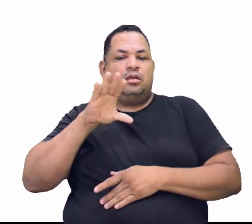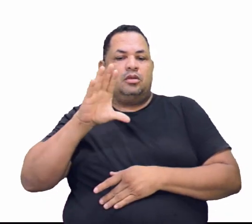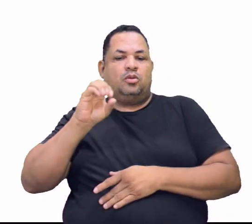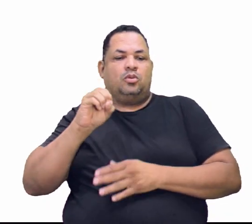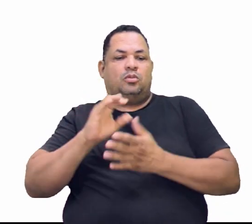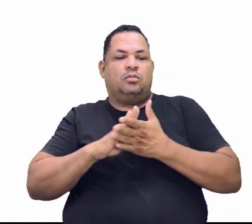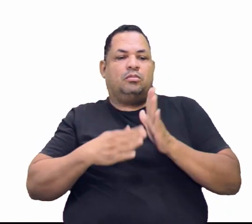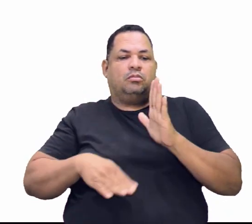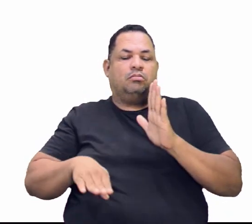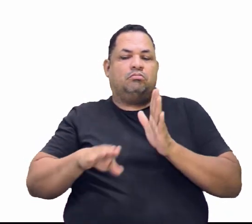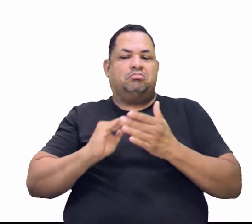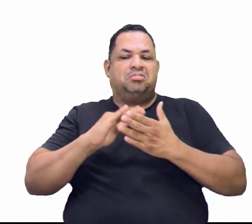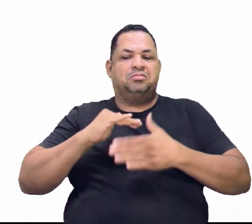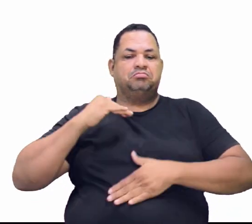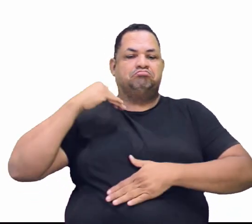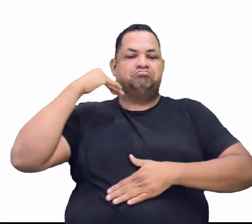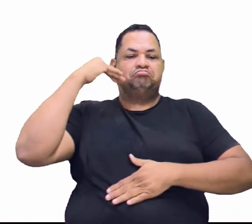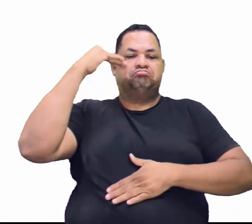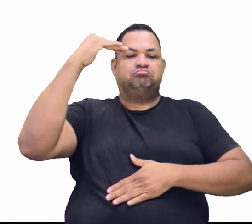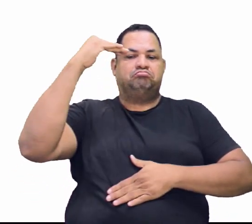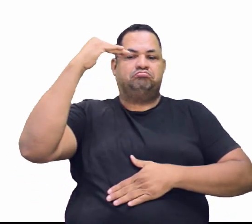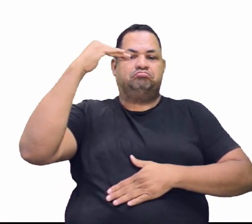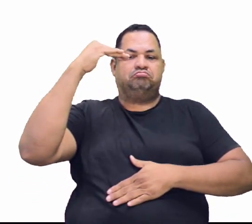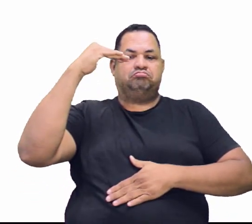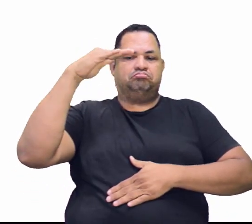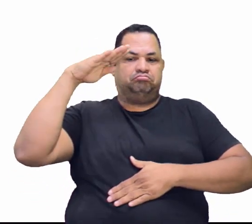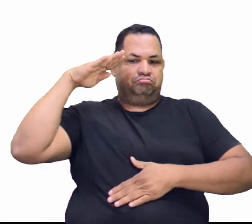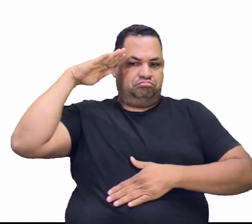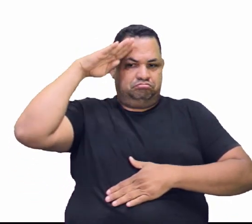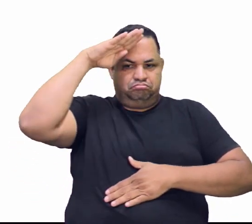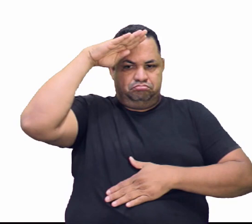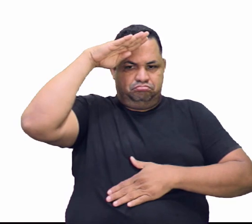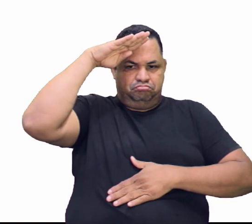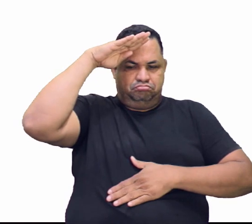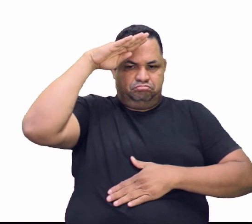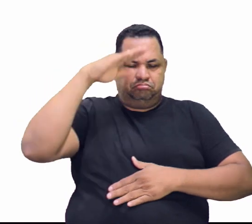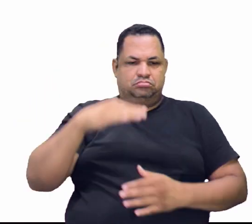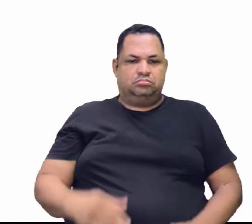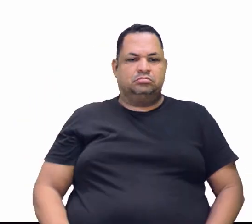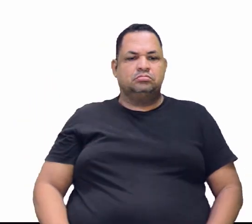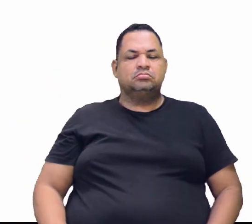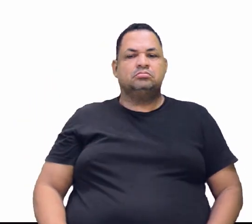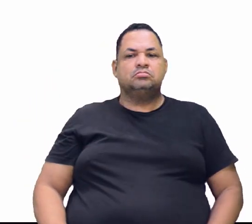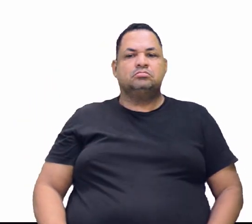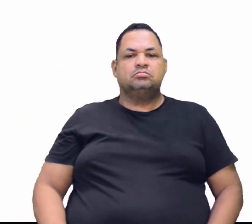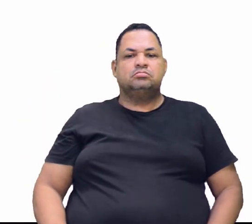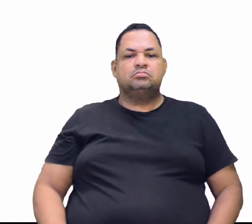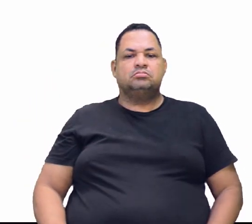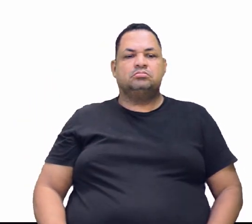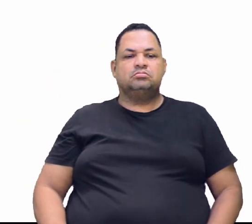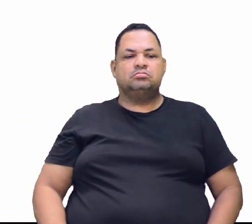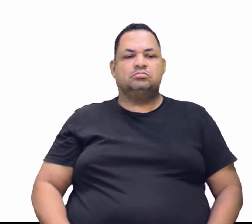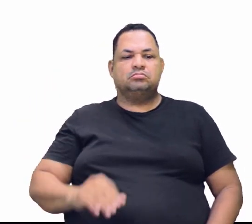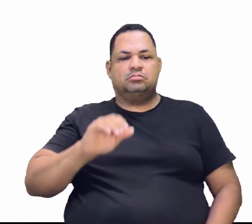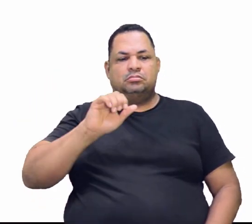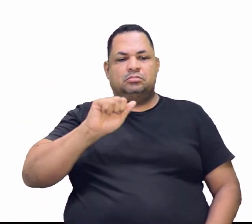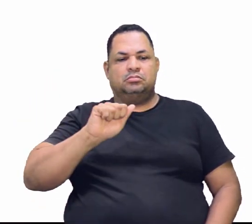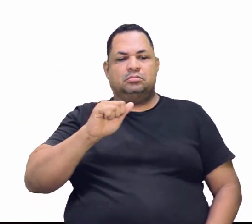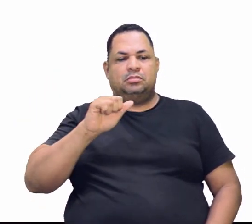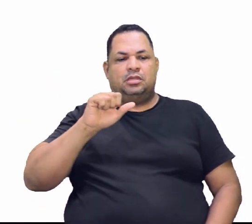Realengo, chegando inclusive a aspirante de oficial. Aí ele era